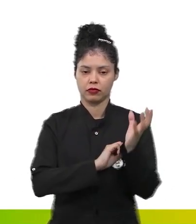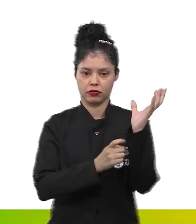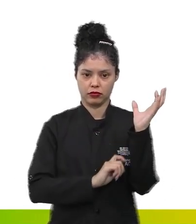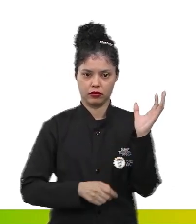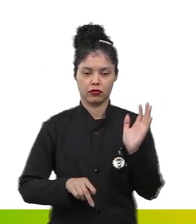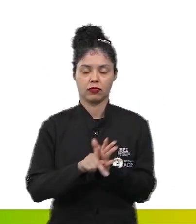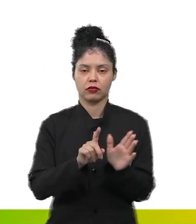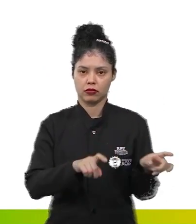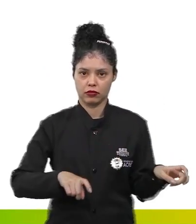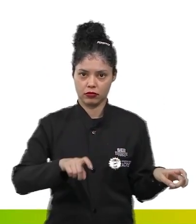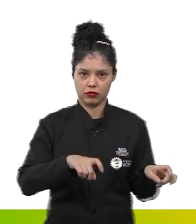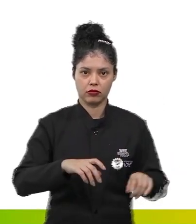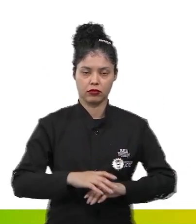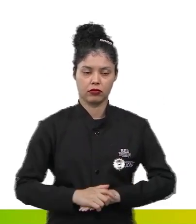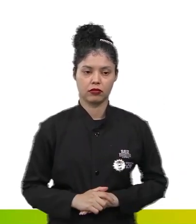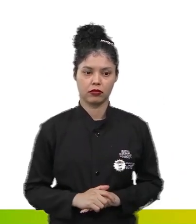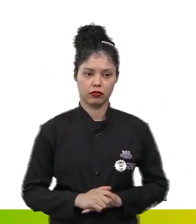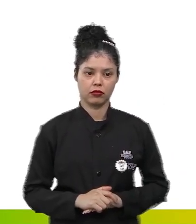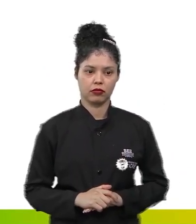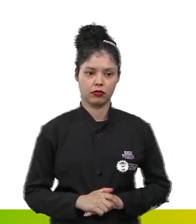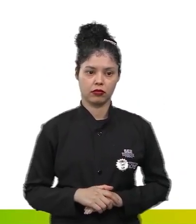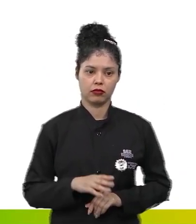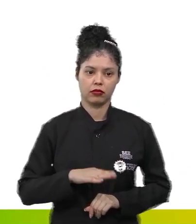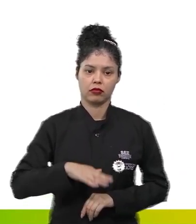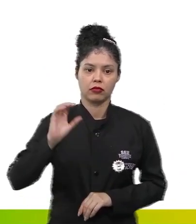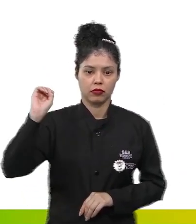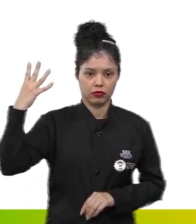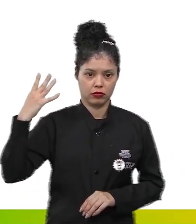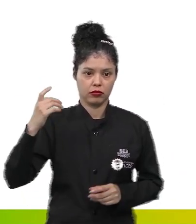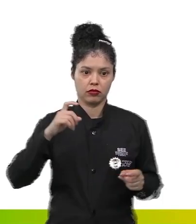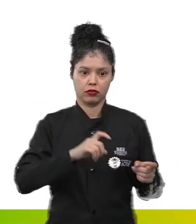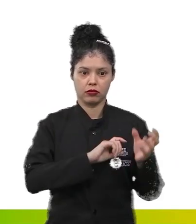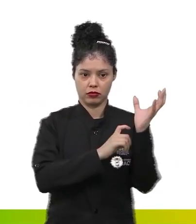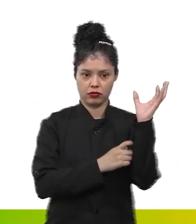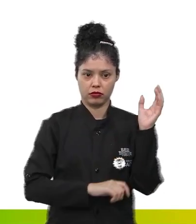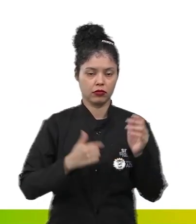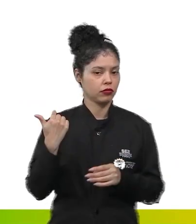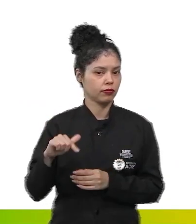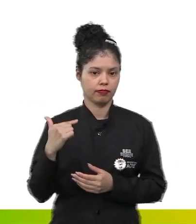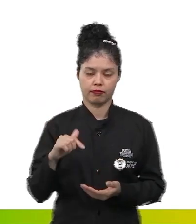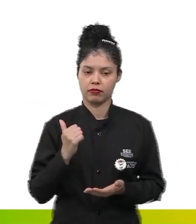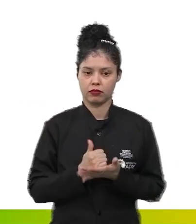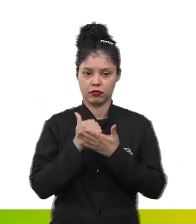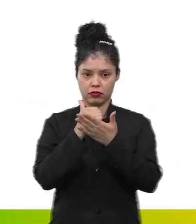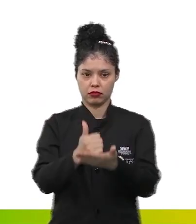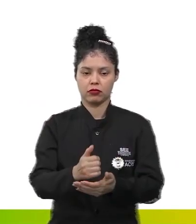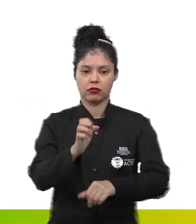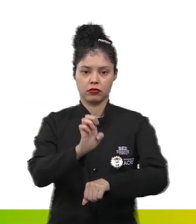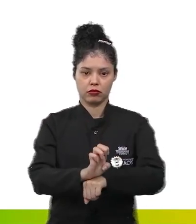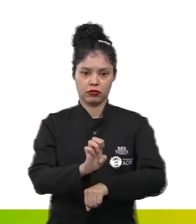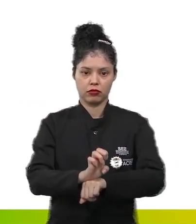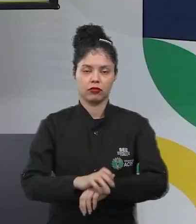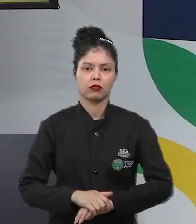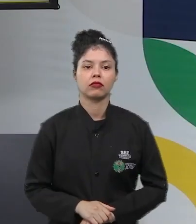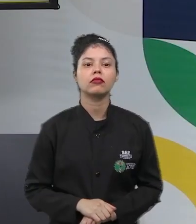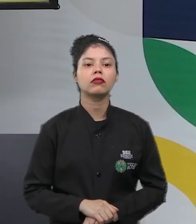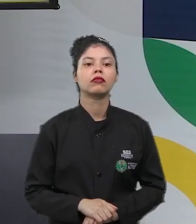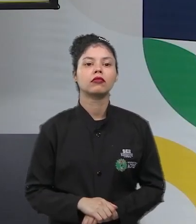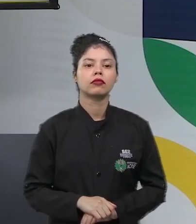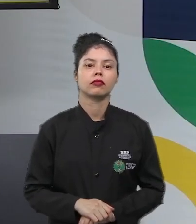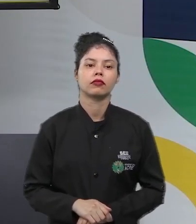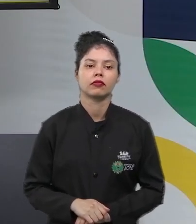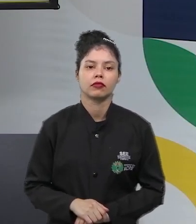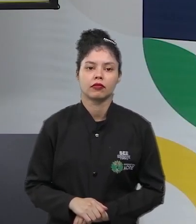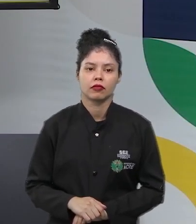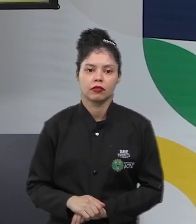seringueiros e fazendeiros. Então, na maioria dos casos, os seringueiros não tiveram apoio do Estado. Aí você